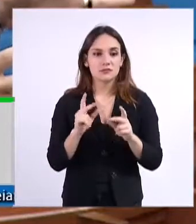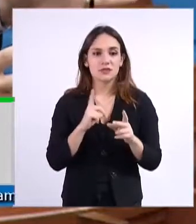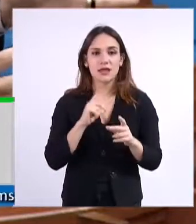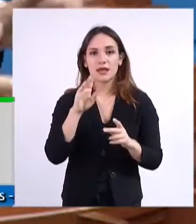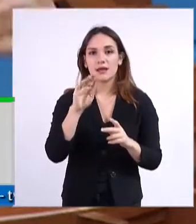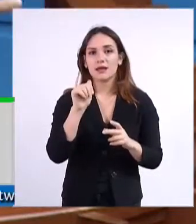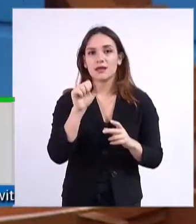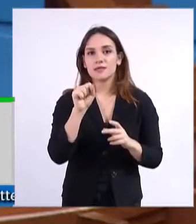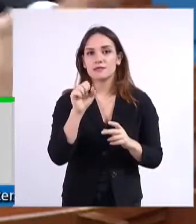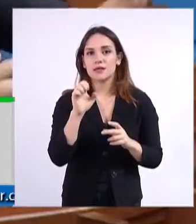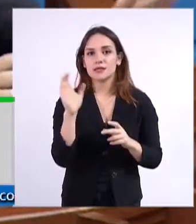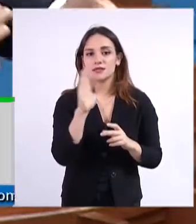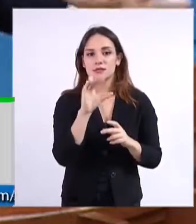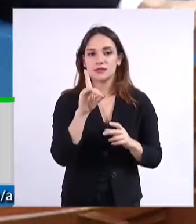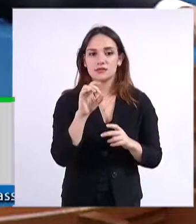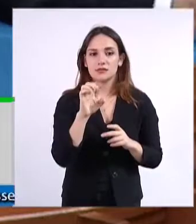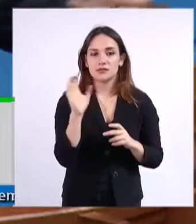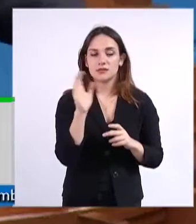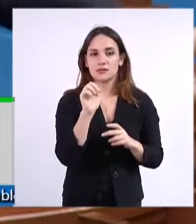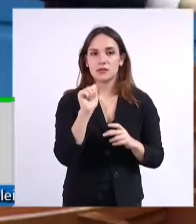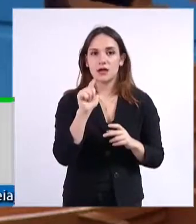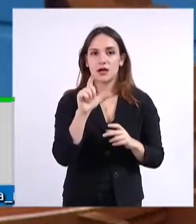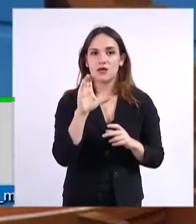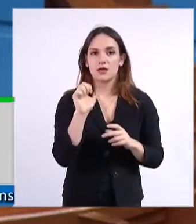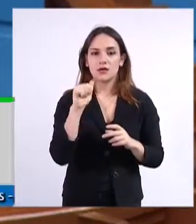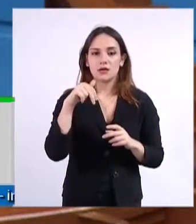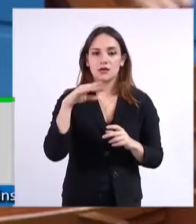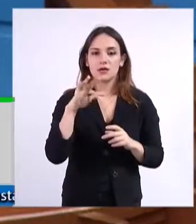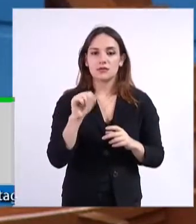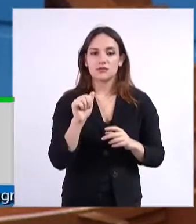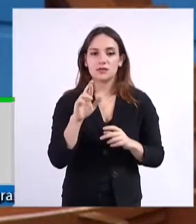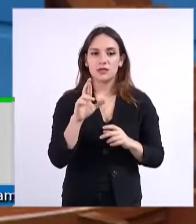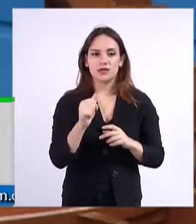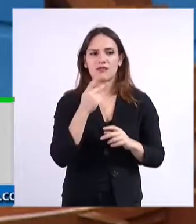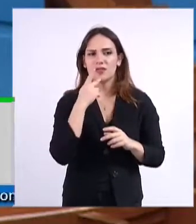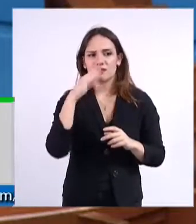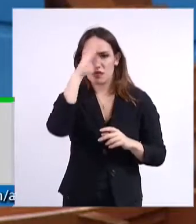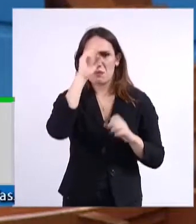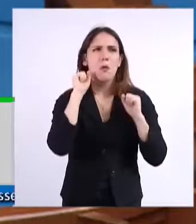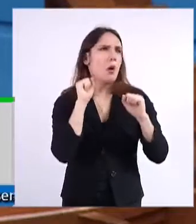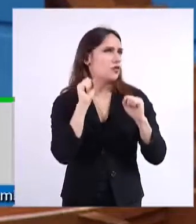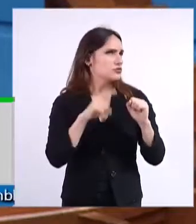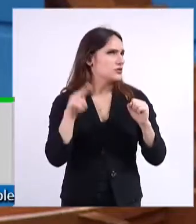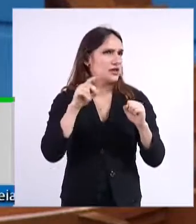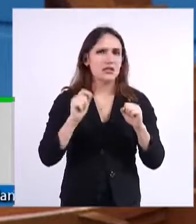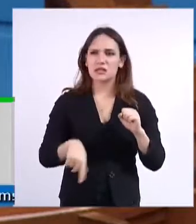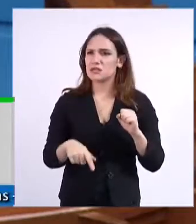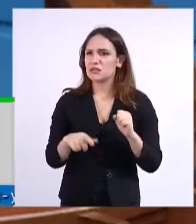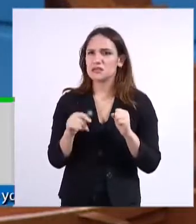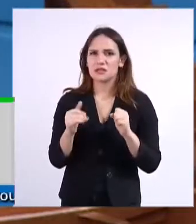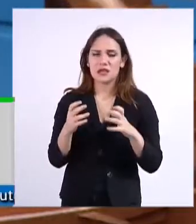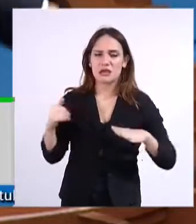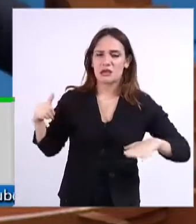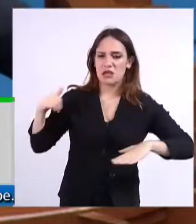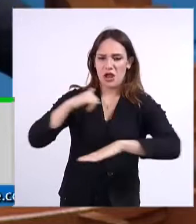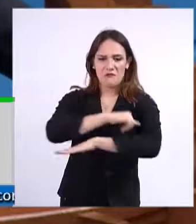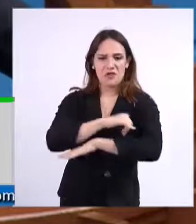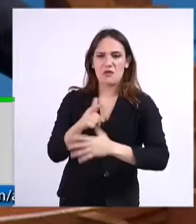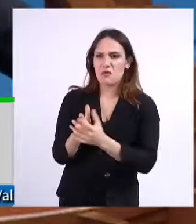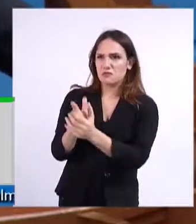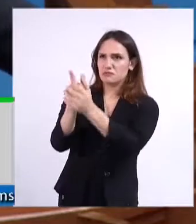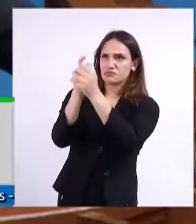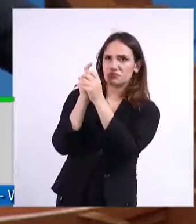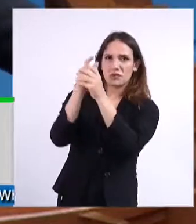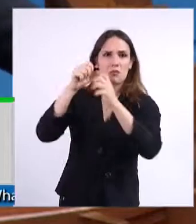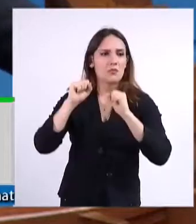Unidos. Olha, vocês podem usar a nossa base de Alcântara aí, o que vocês quiserem, lançar mísseis, lançar foguete, lançar aviãozinho, o que vocês quiserem. Permitam